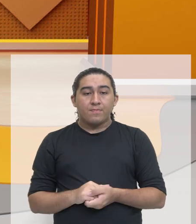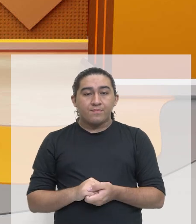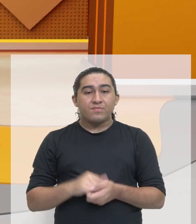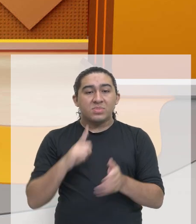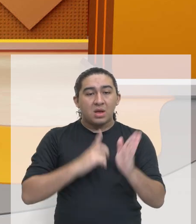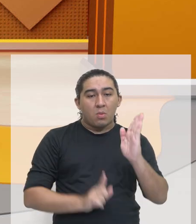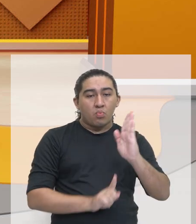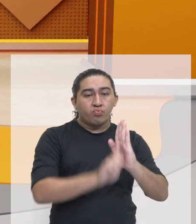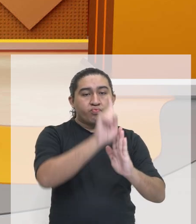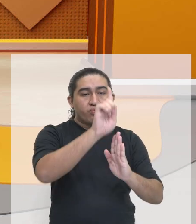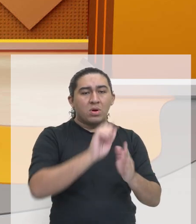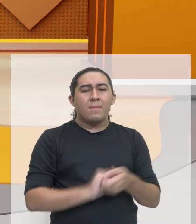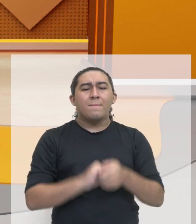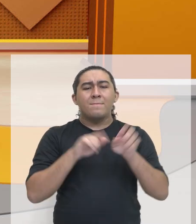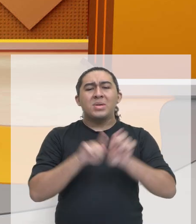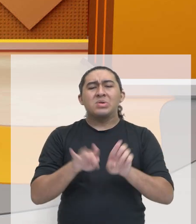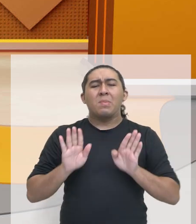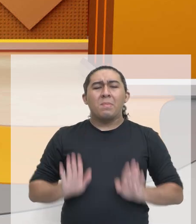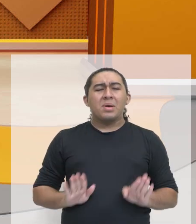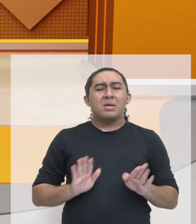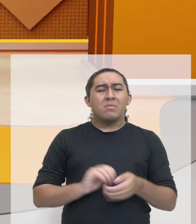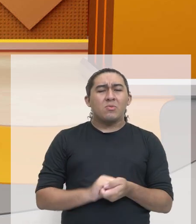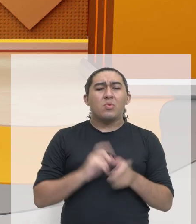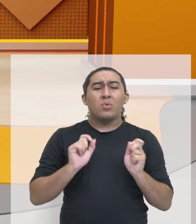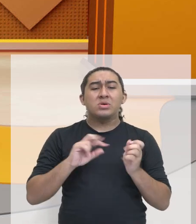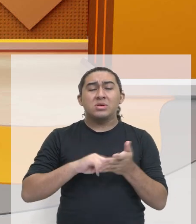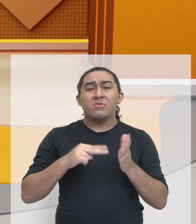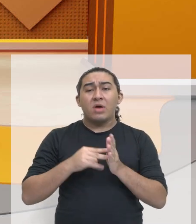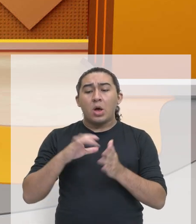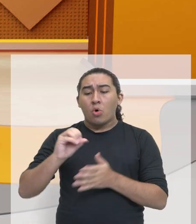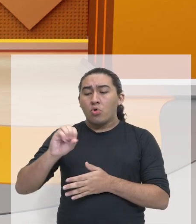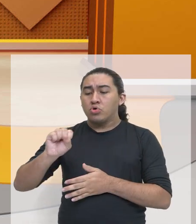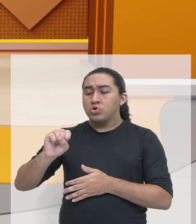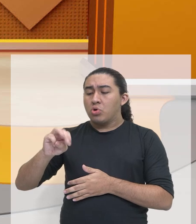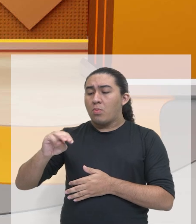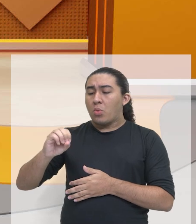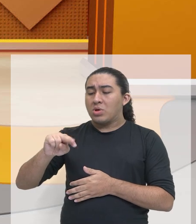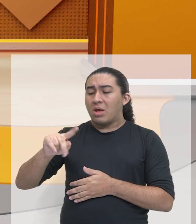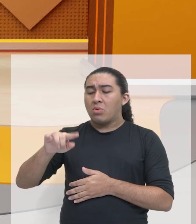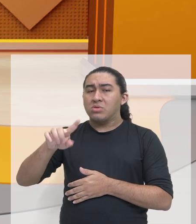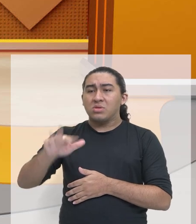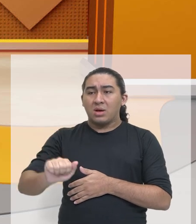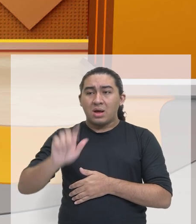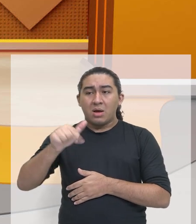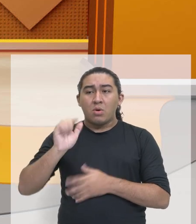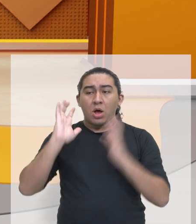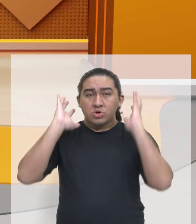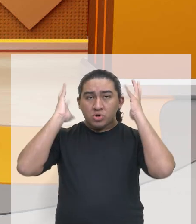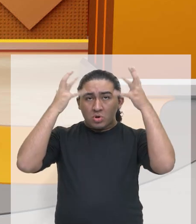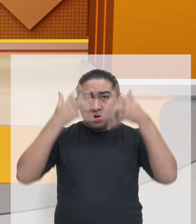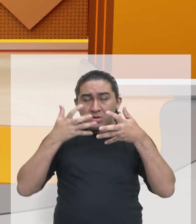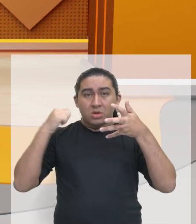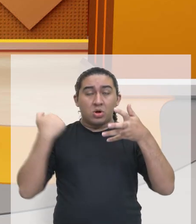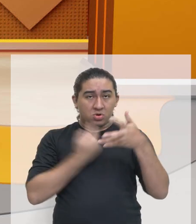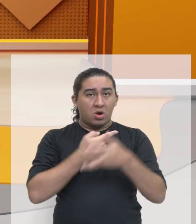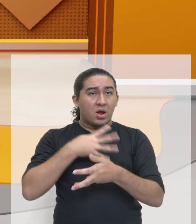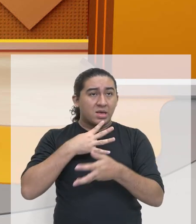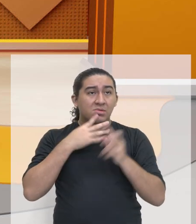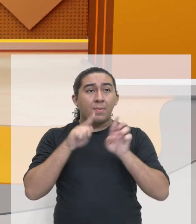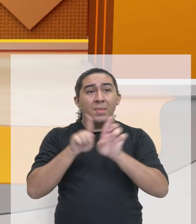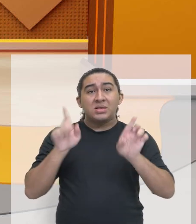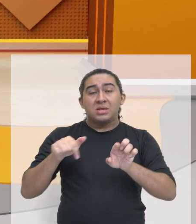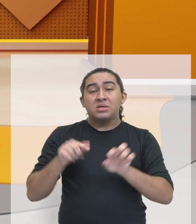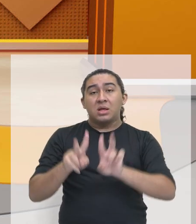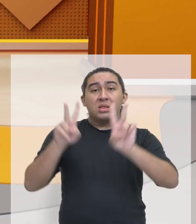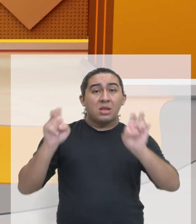Vostok I. Professora, mas o que é cosmonauta? Cosmonauta é o astronauta que nós conhecemos, né? Só que